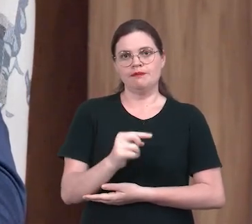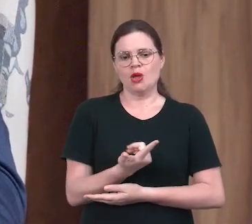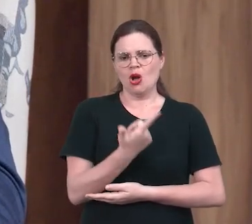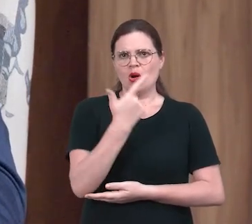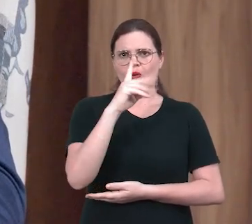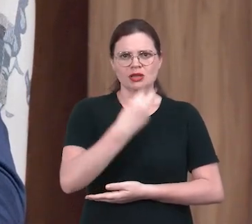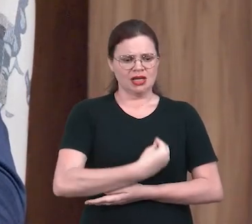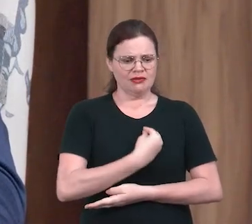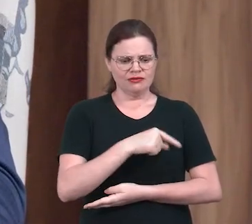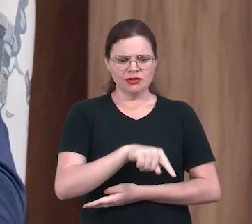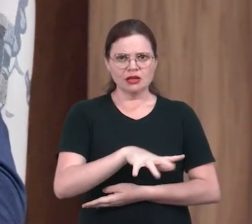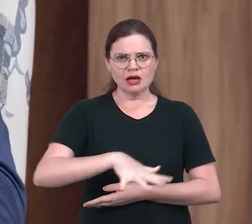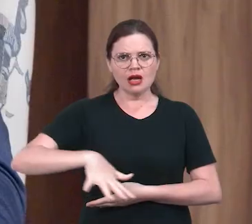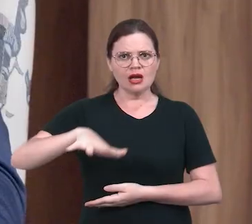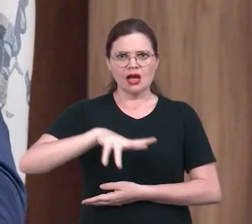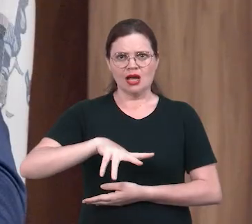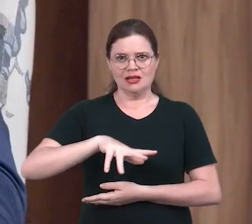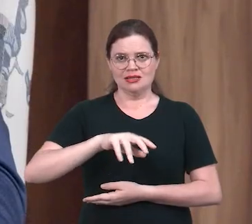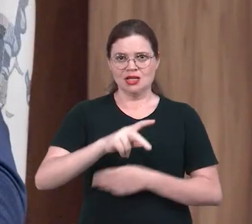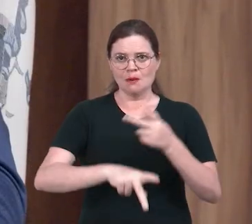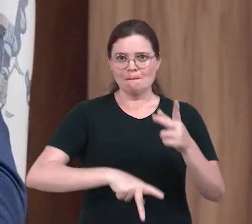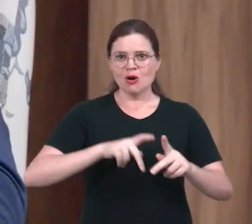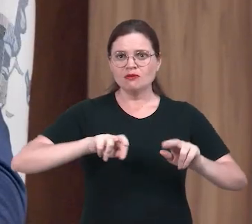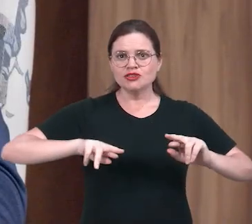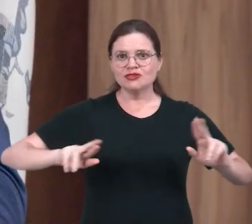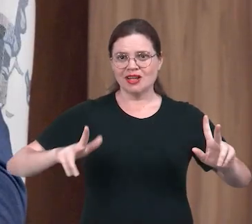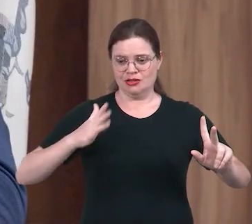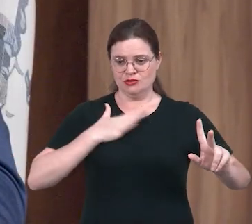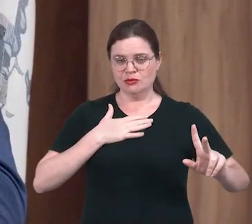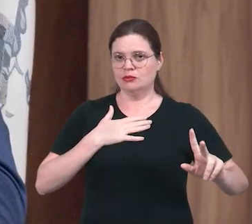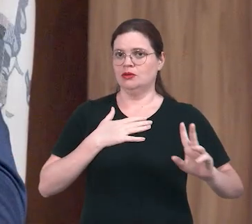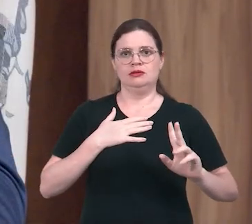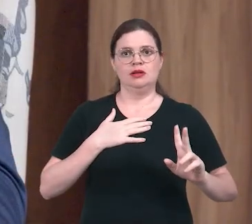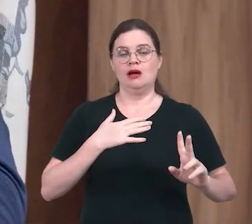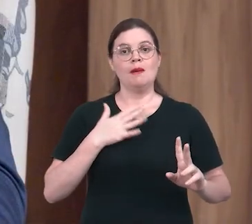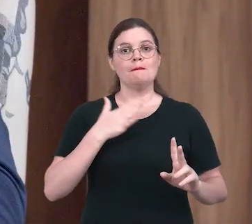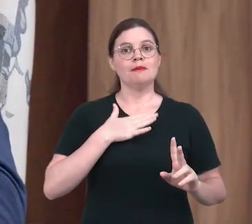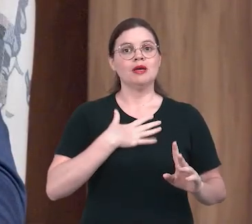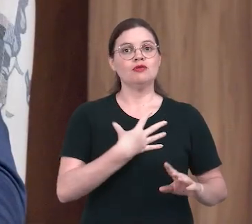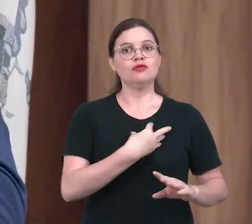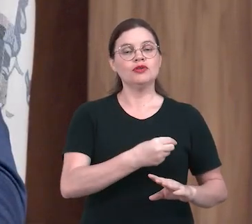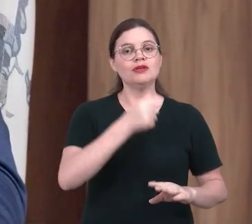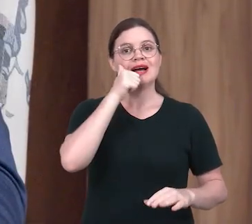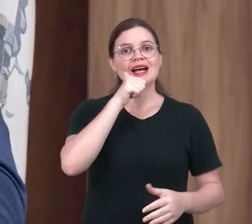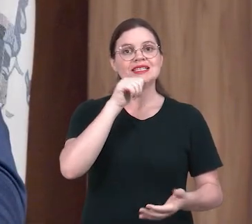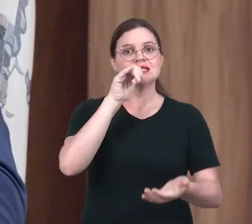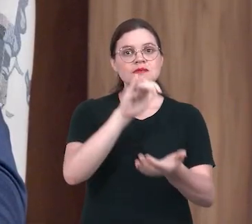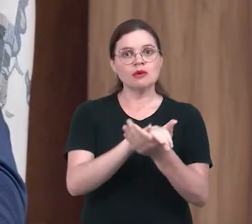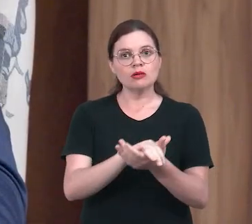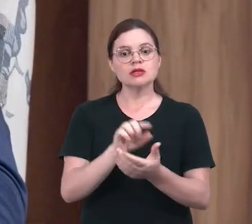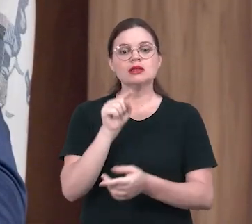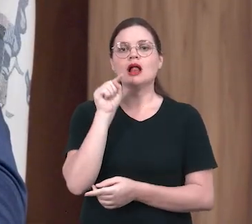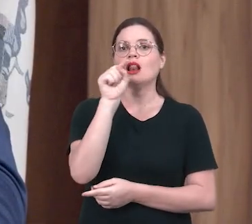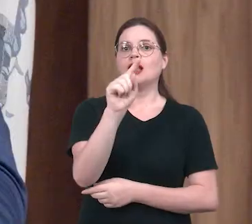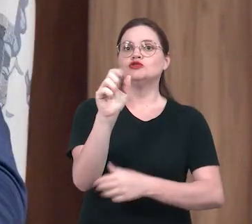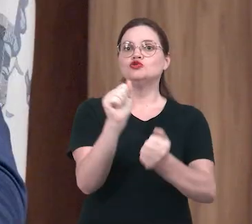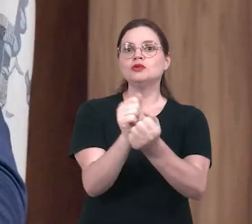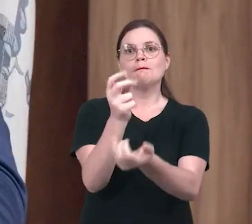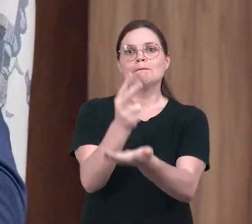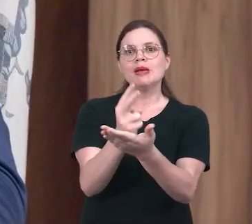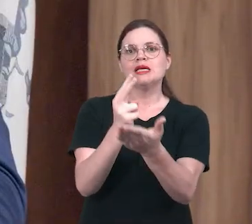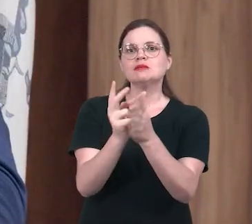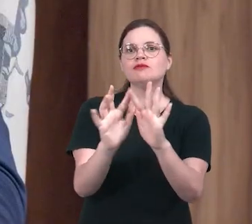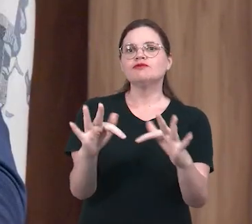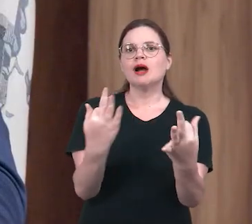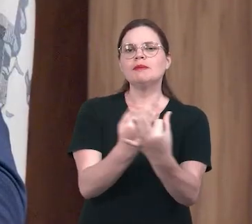outra forma de vida. A esposa do meu filho está na parentela. Então, se tem jovens aí nos